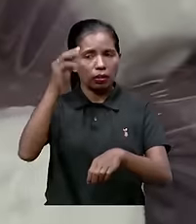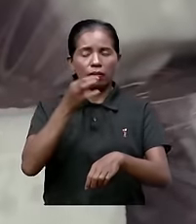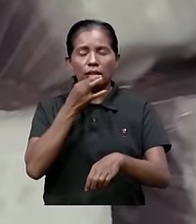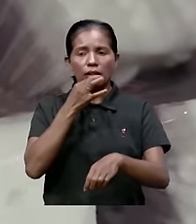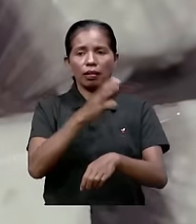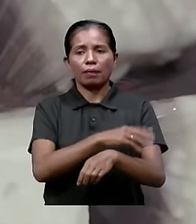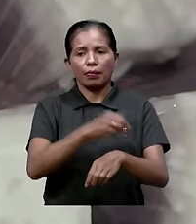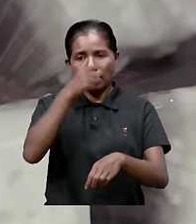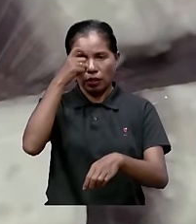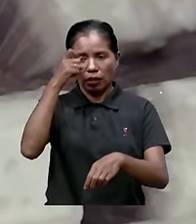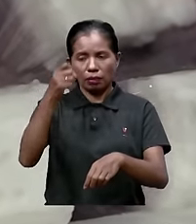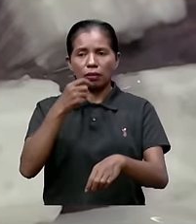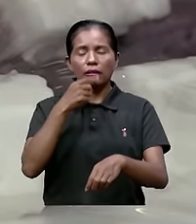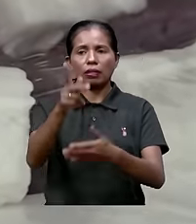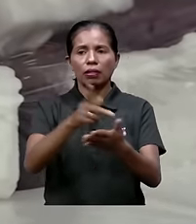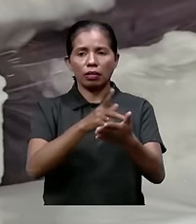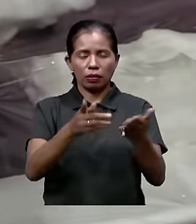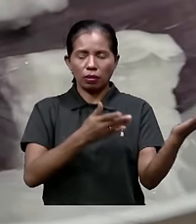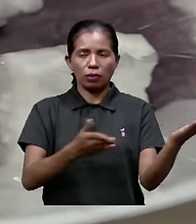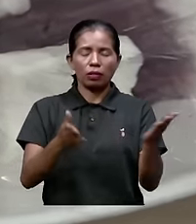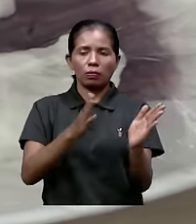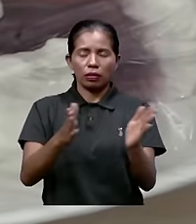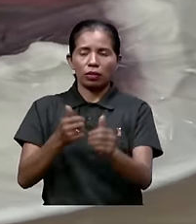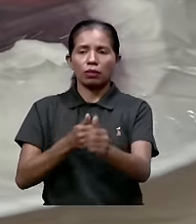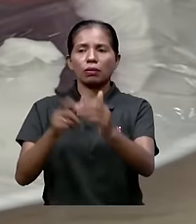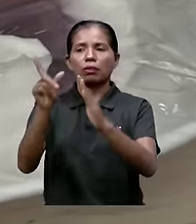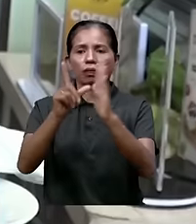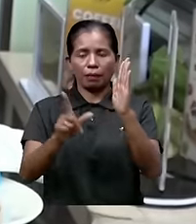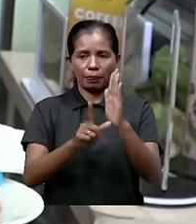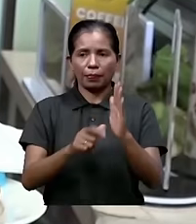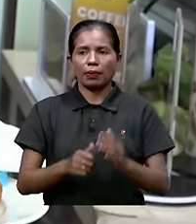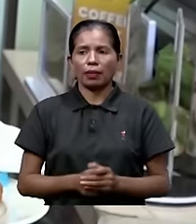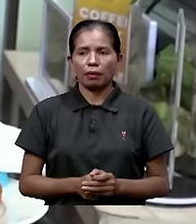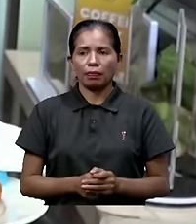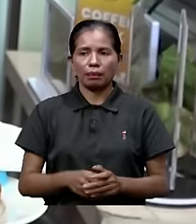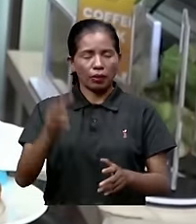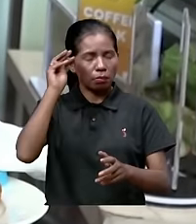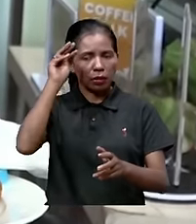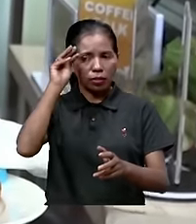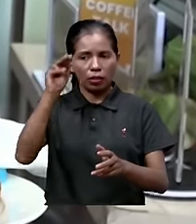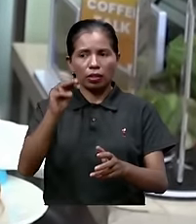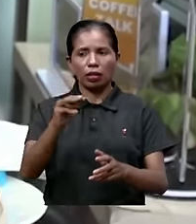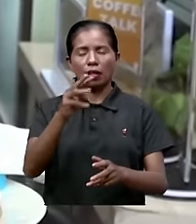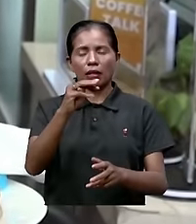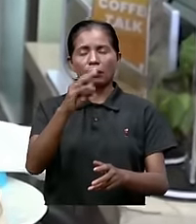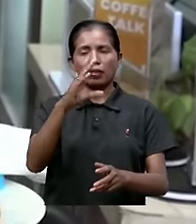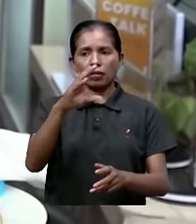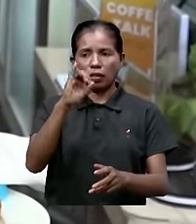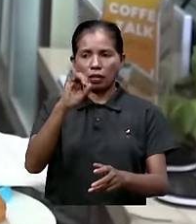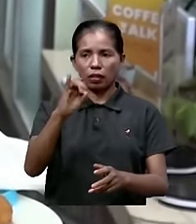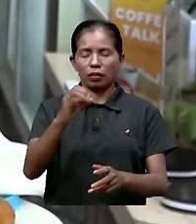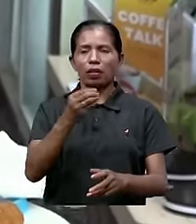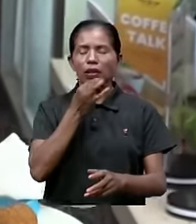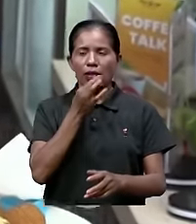frasco, tamane ne considera crime no se processa tuir lei. A SNEC nebe o excelência senhor ministro MCI